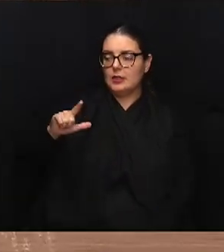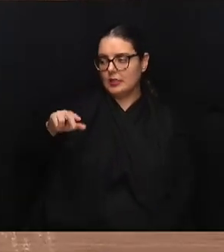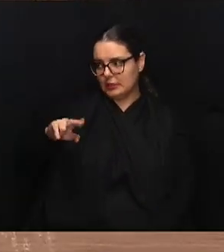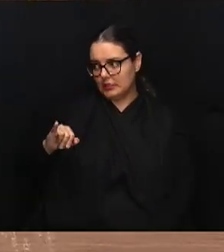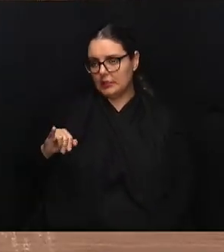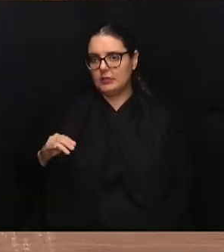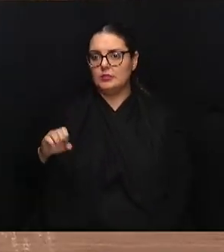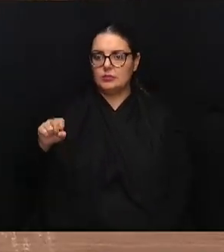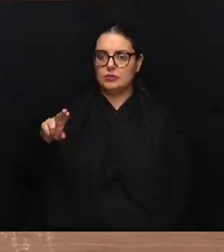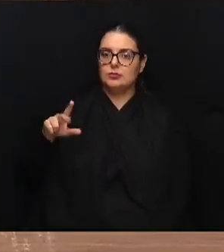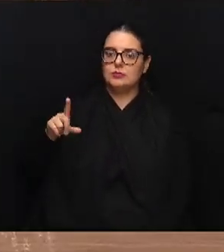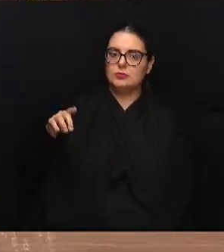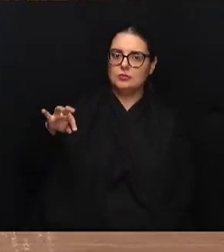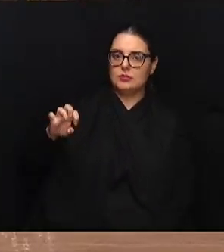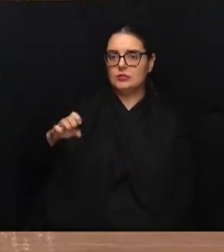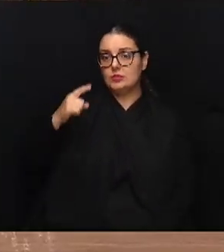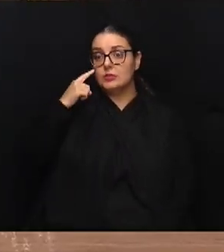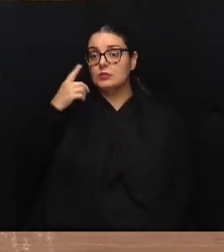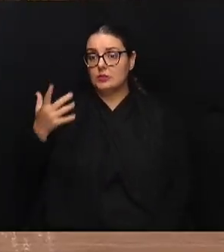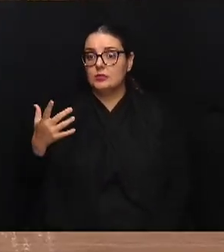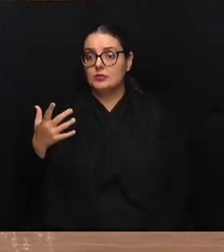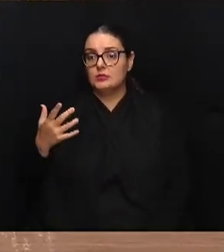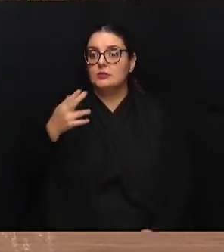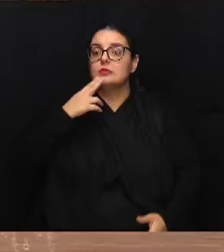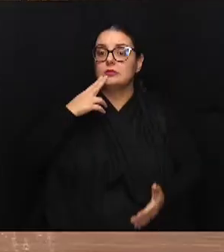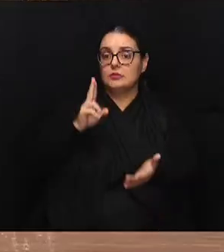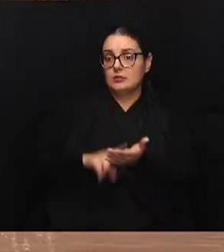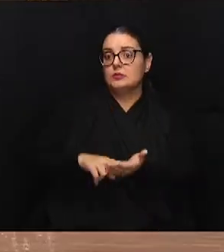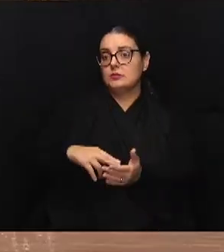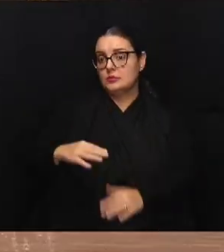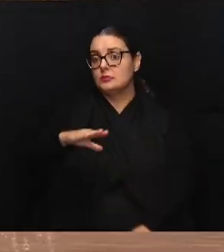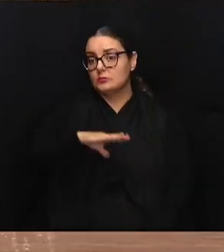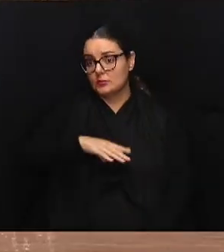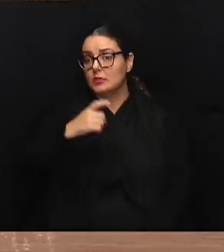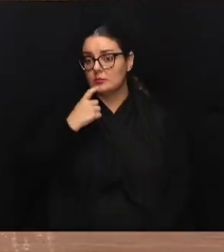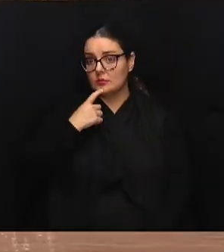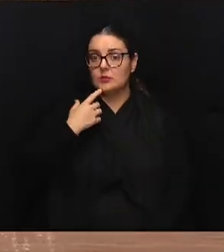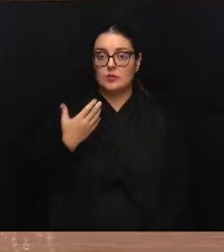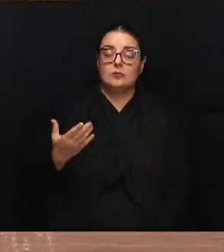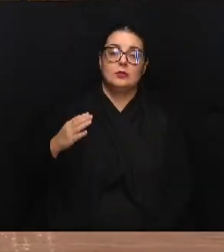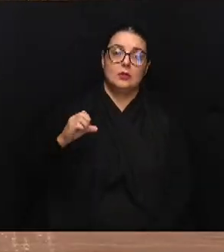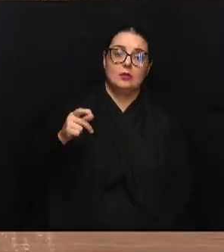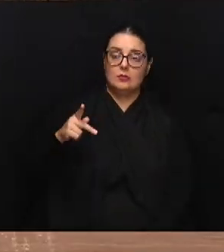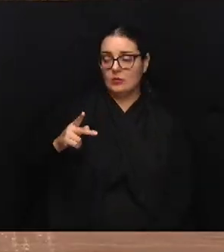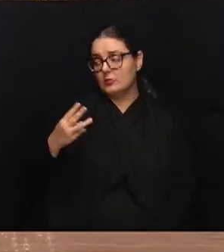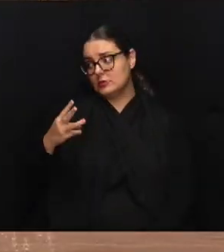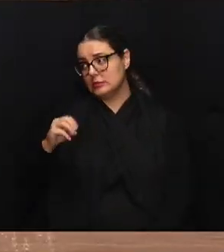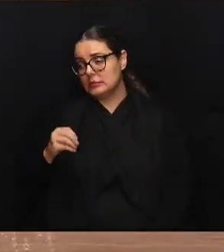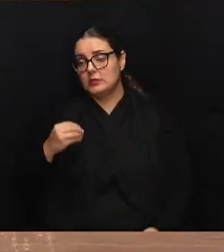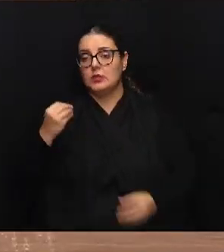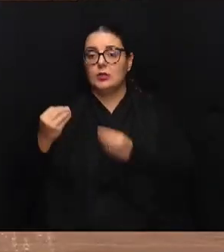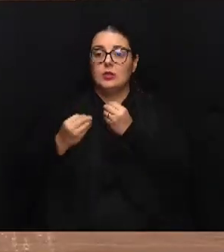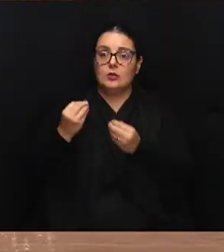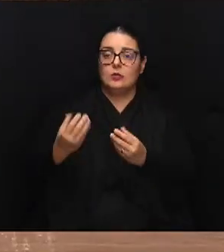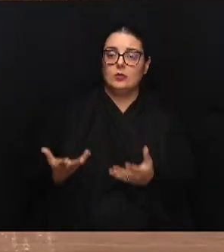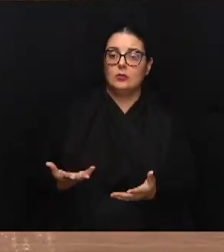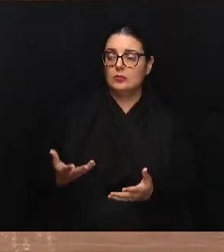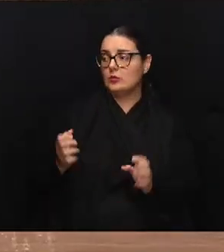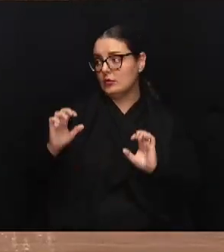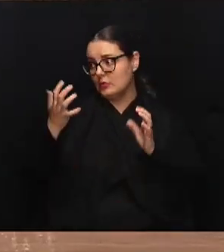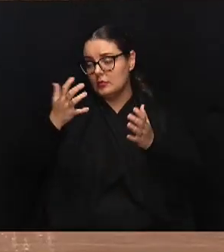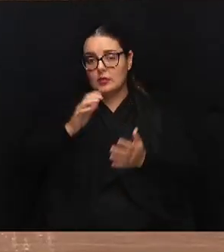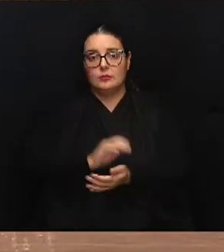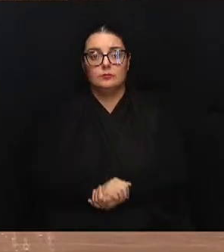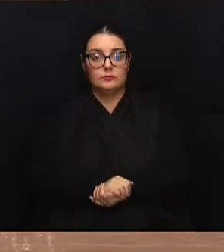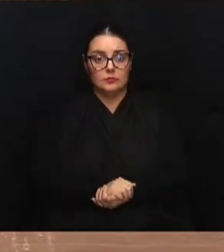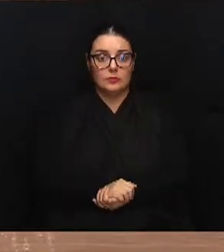a intenção é que tenha aí essa carta, né, de Campinas, inclusive, para a COP30. Como foi esse evento?